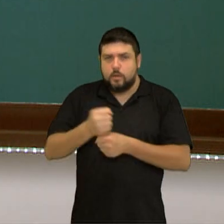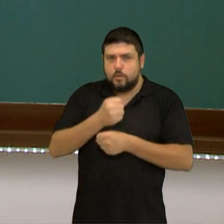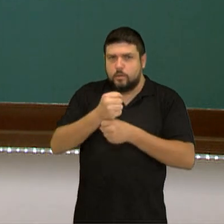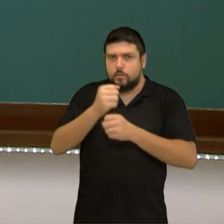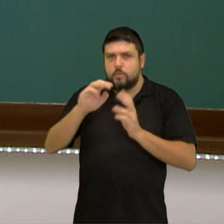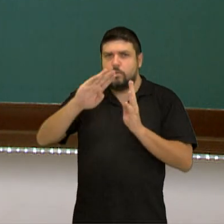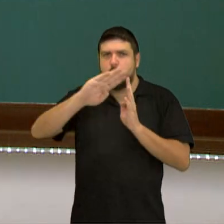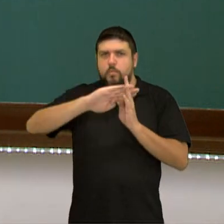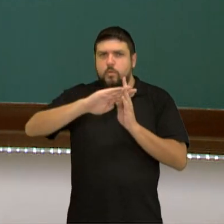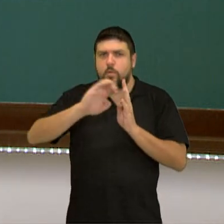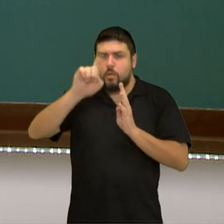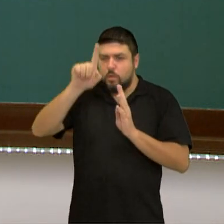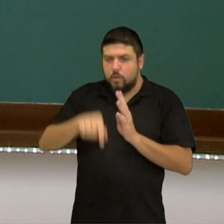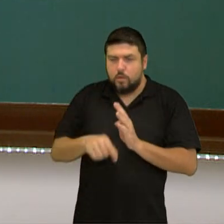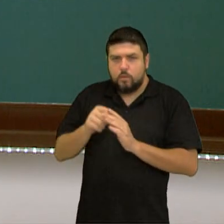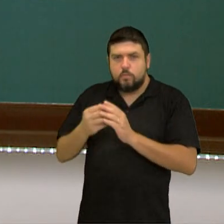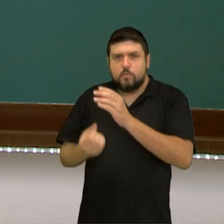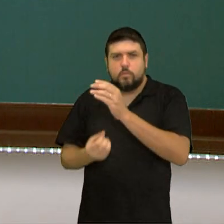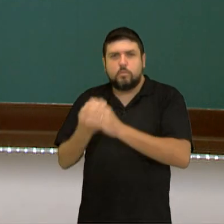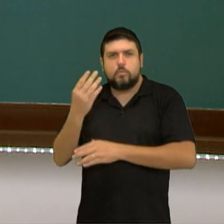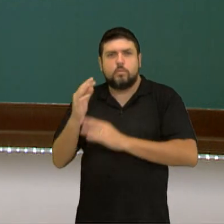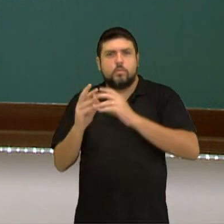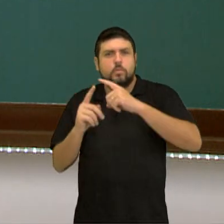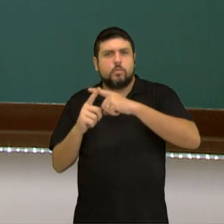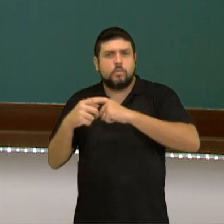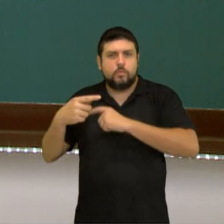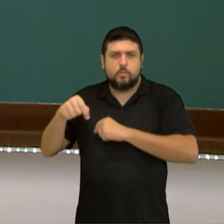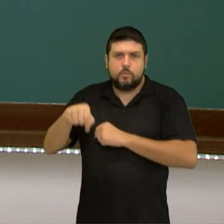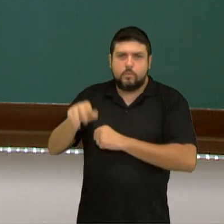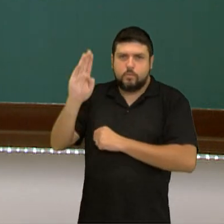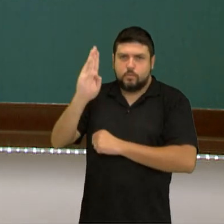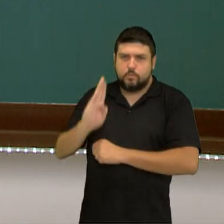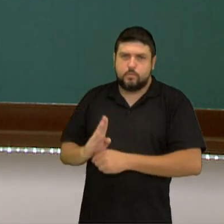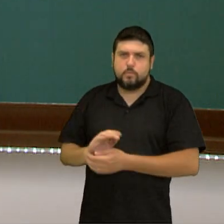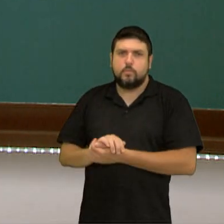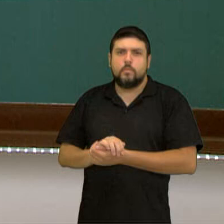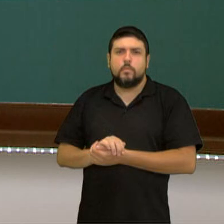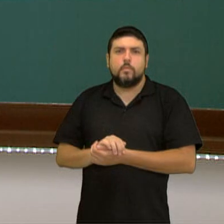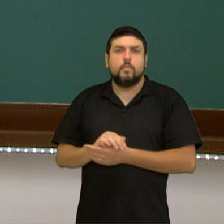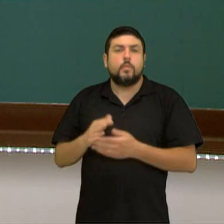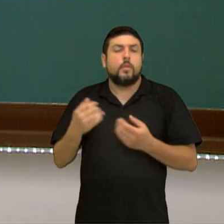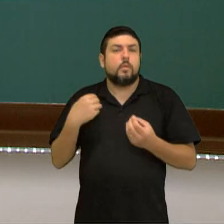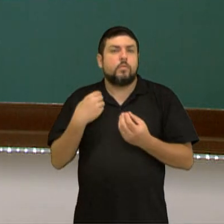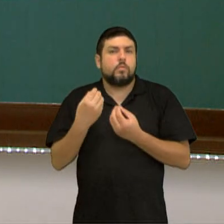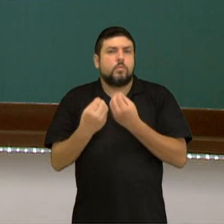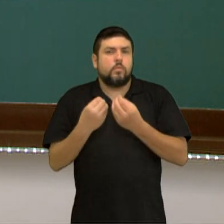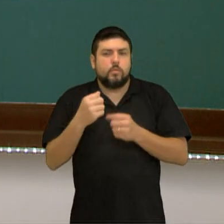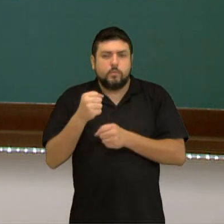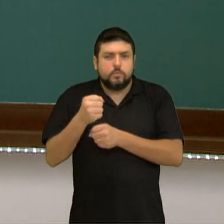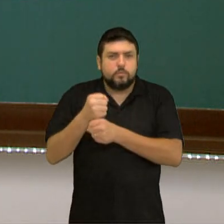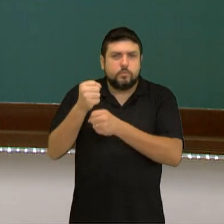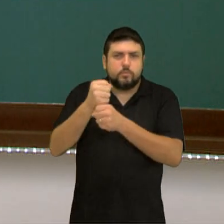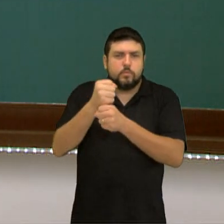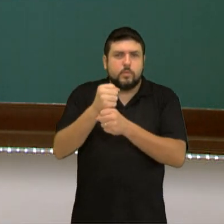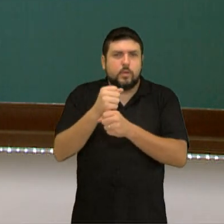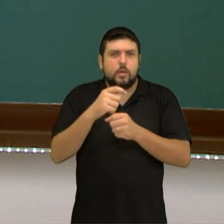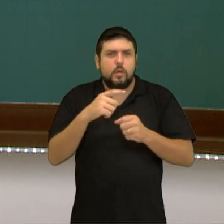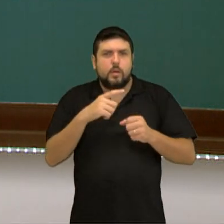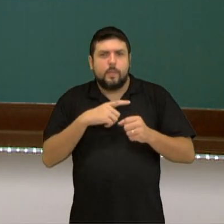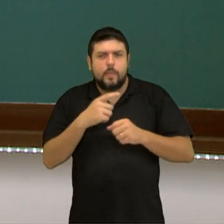de igrejas no Brasil, tá? Então a gente vai ter essa arquitetura voltada com menos